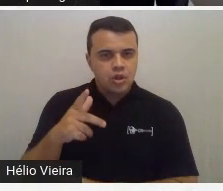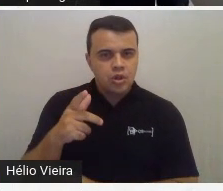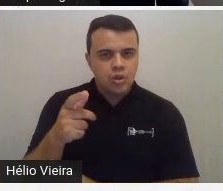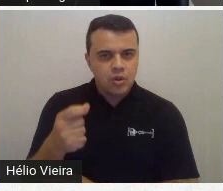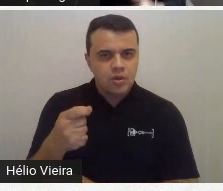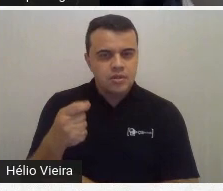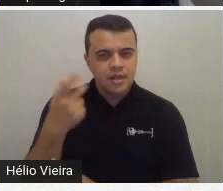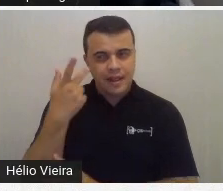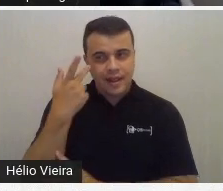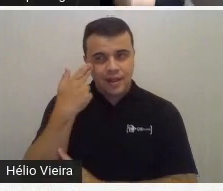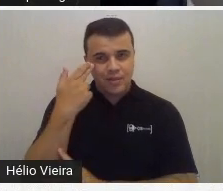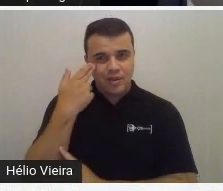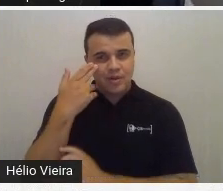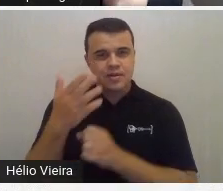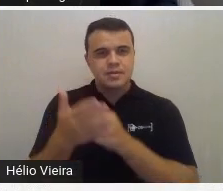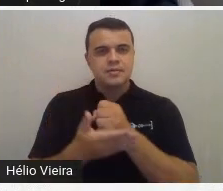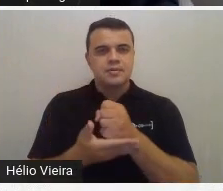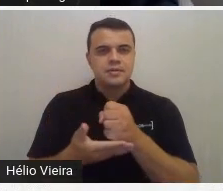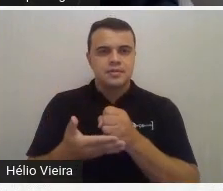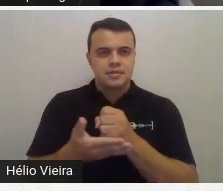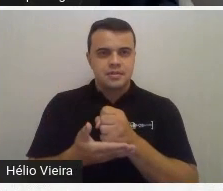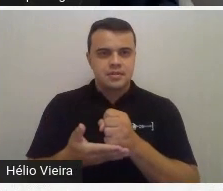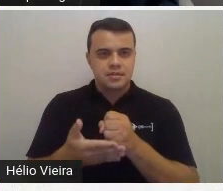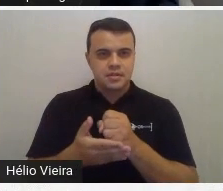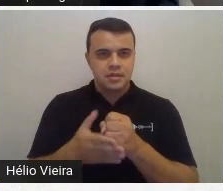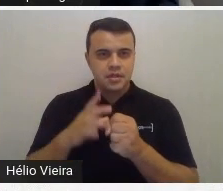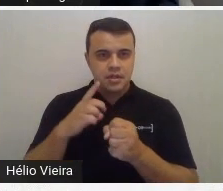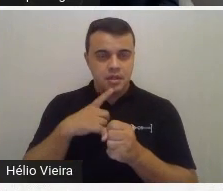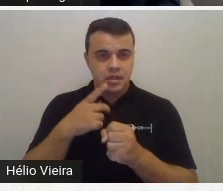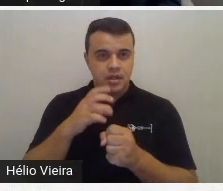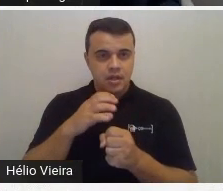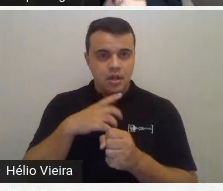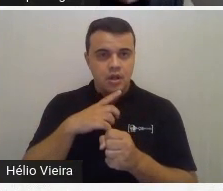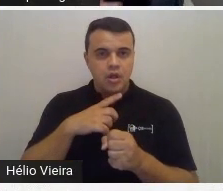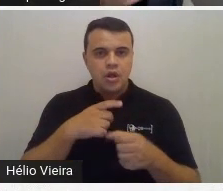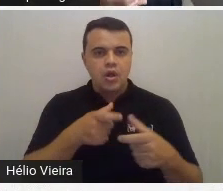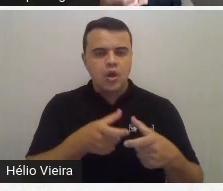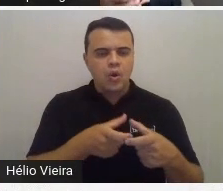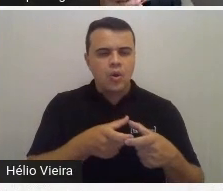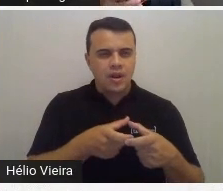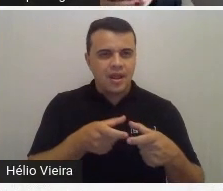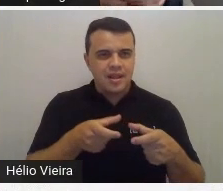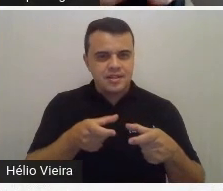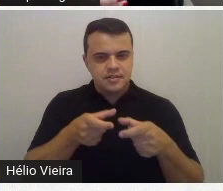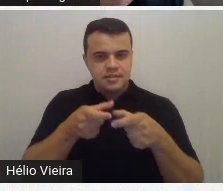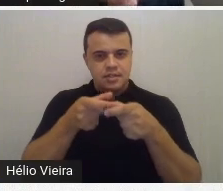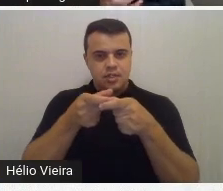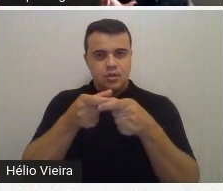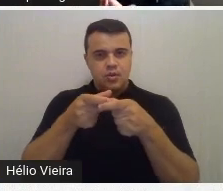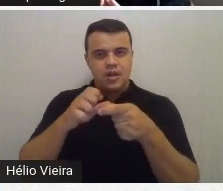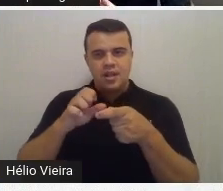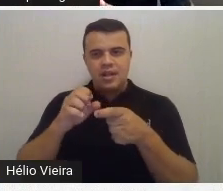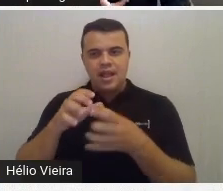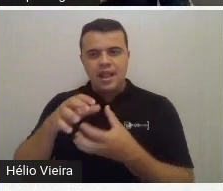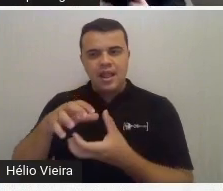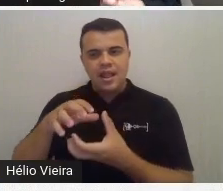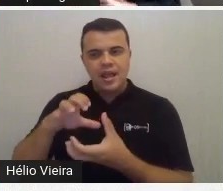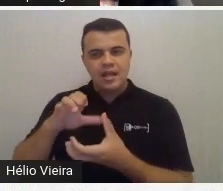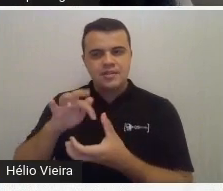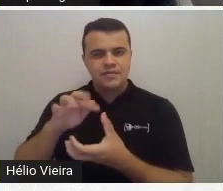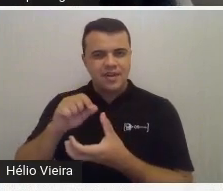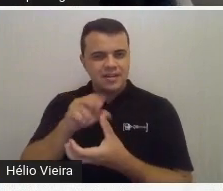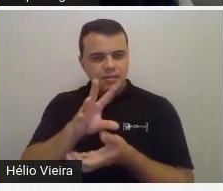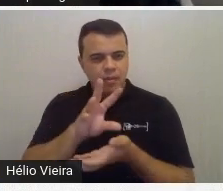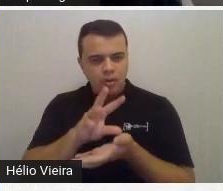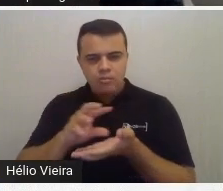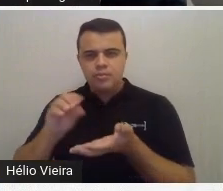formas naturais eram baseadas no cone, na esfera, no cilindro, e ele utilizava muito as manchas, né, as pinceladas grosseiras